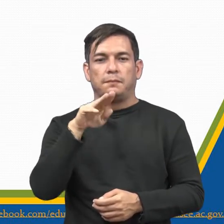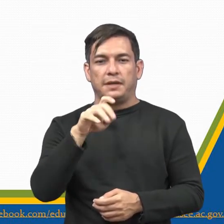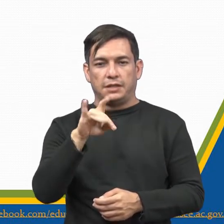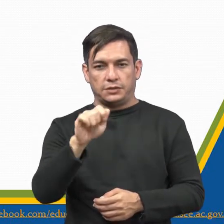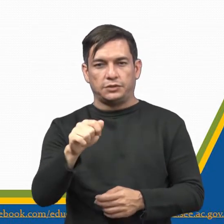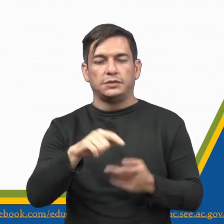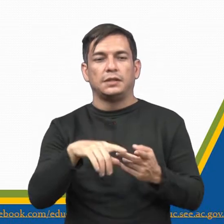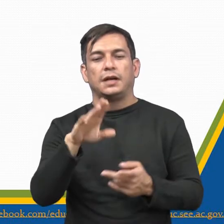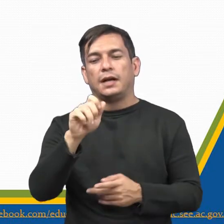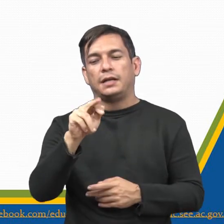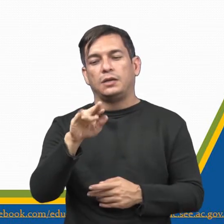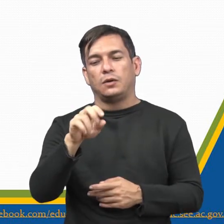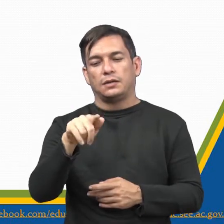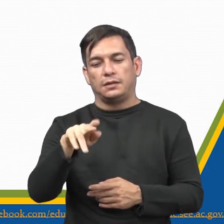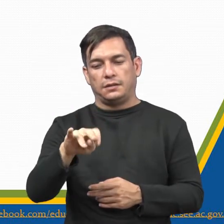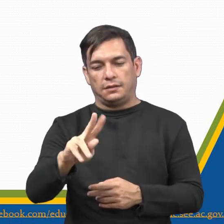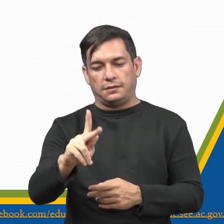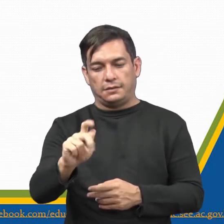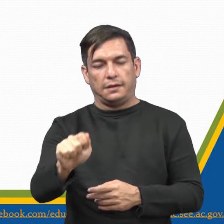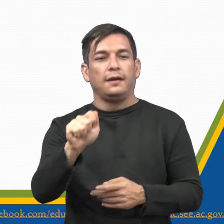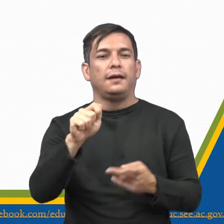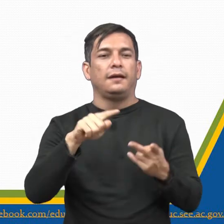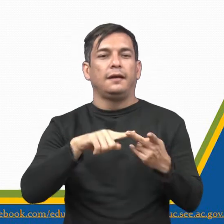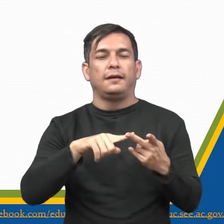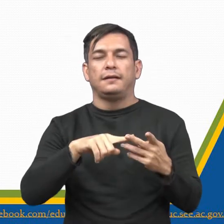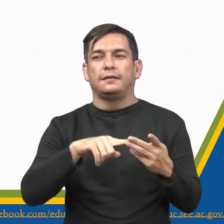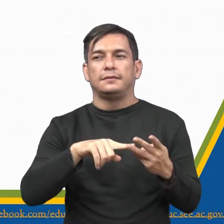média, carioquinha